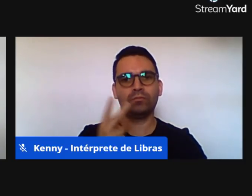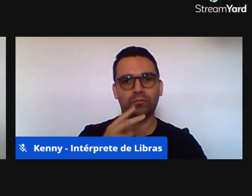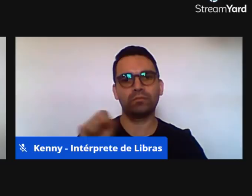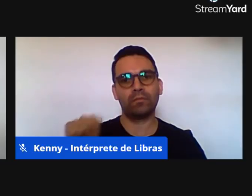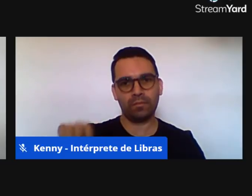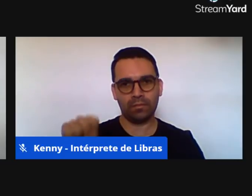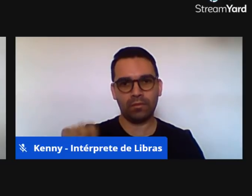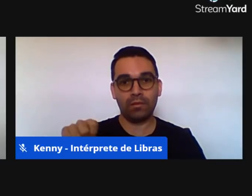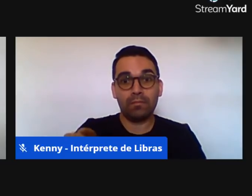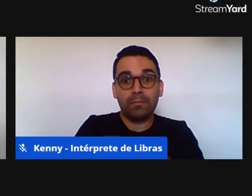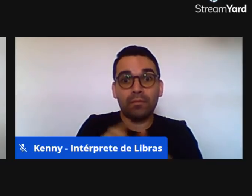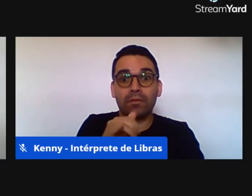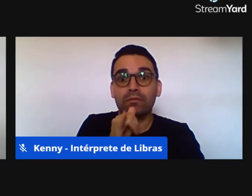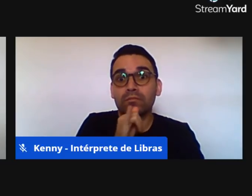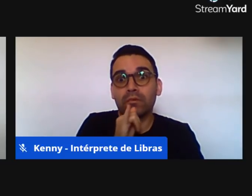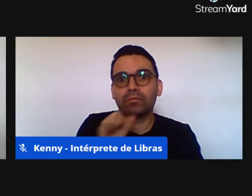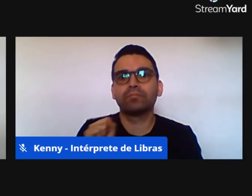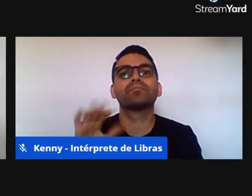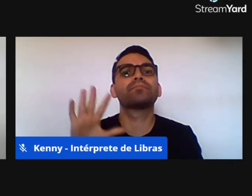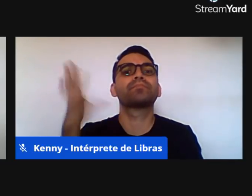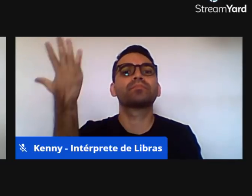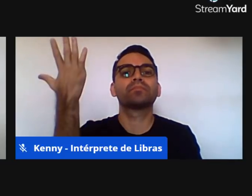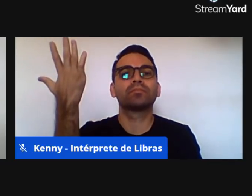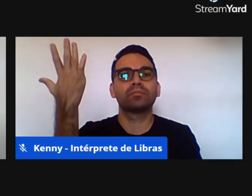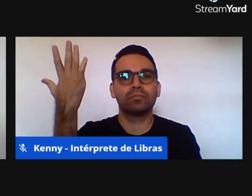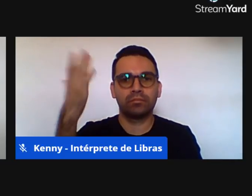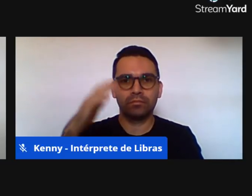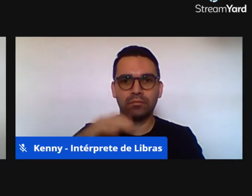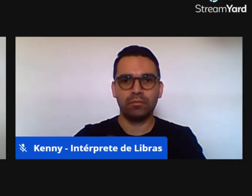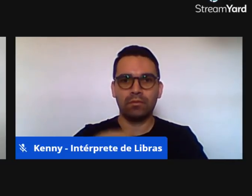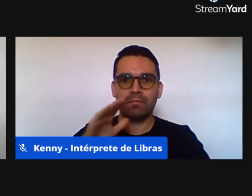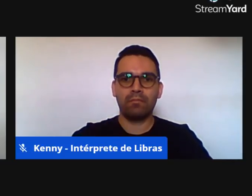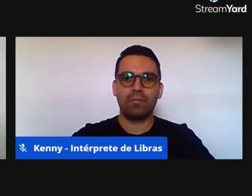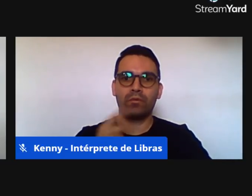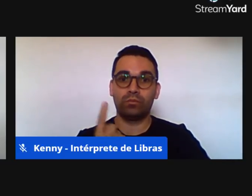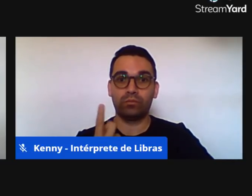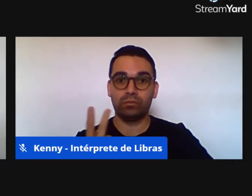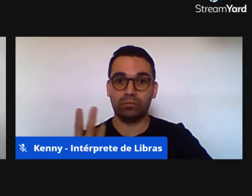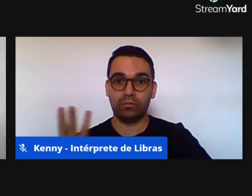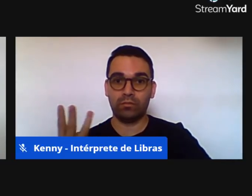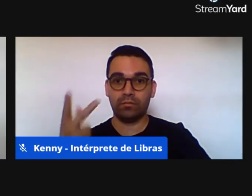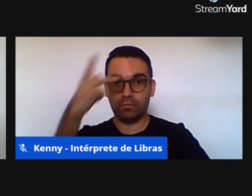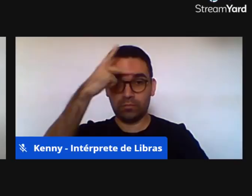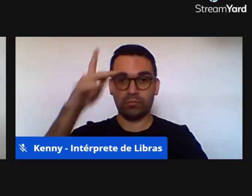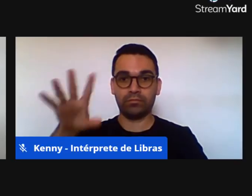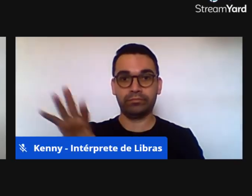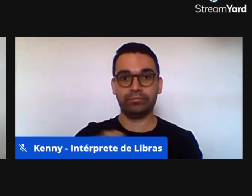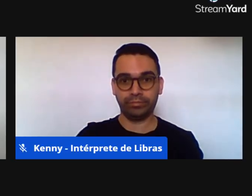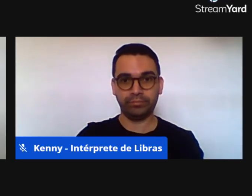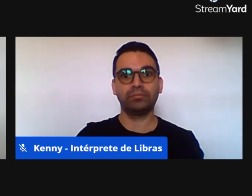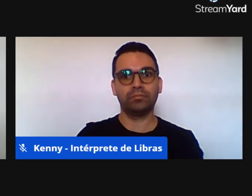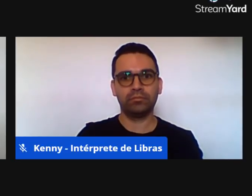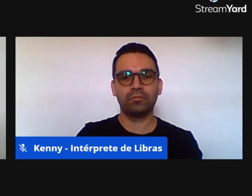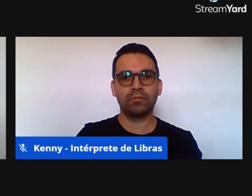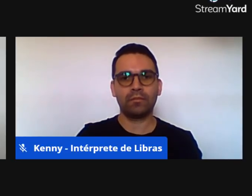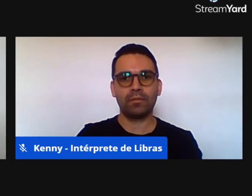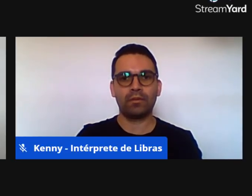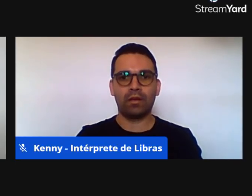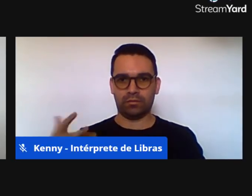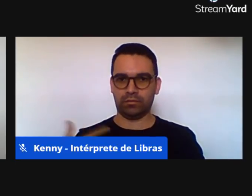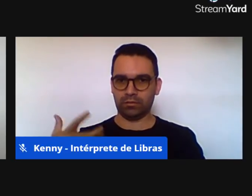realmente tenha mais casos, mais de um caso na escola. Aí a vigilância epidemiológica vai fazer uma